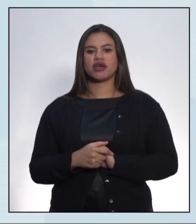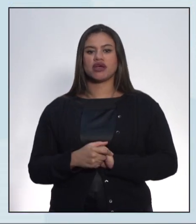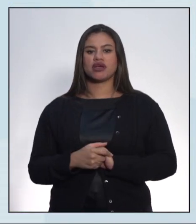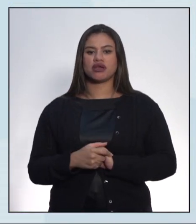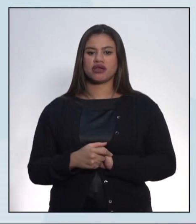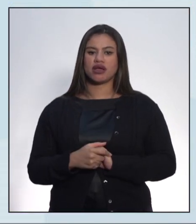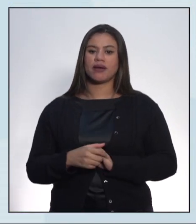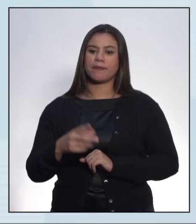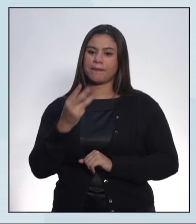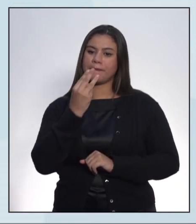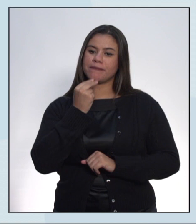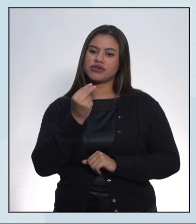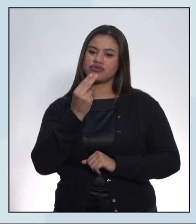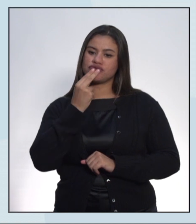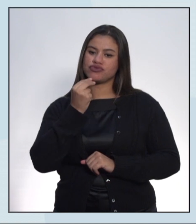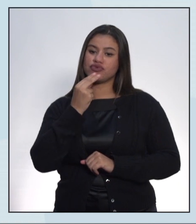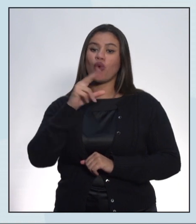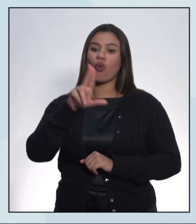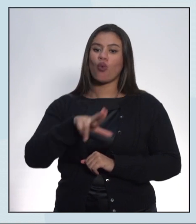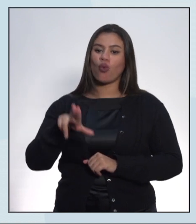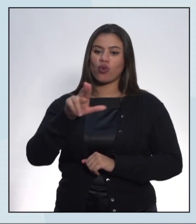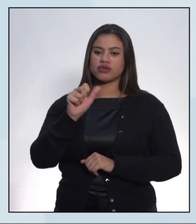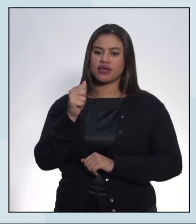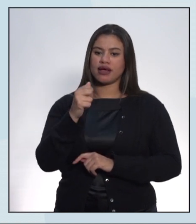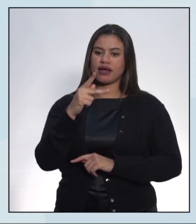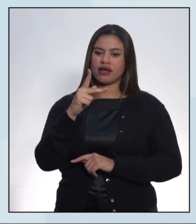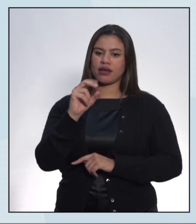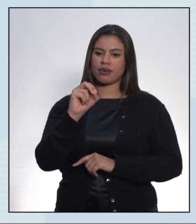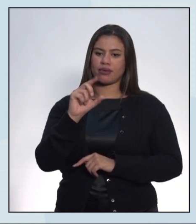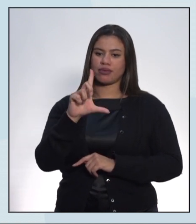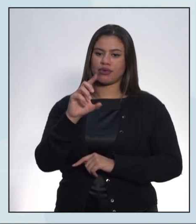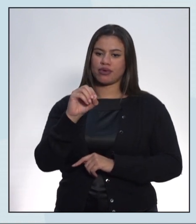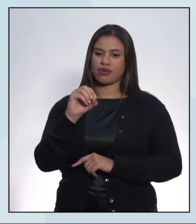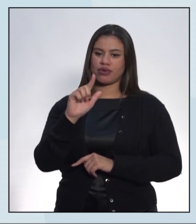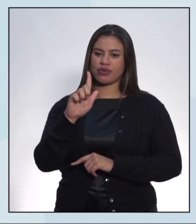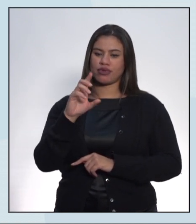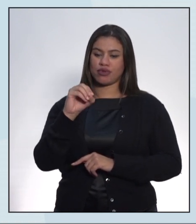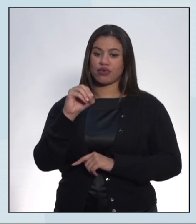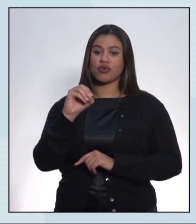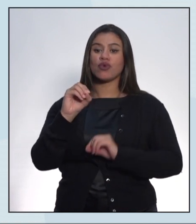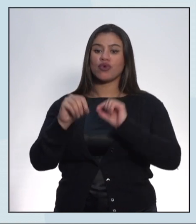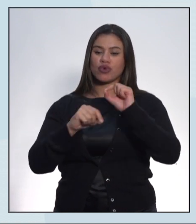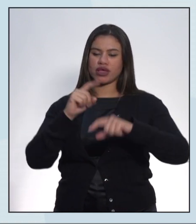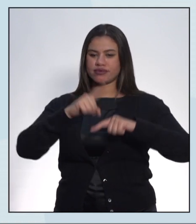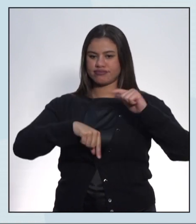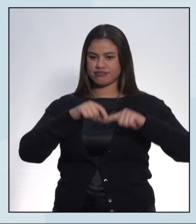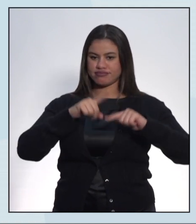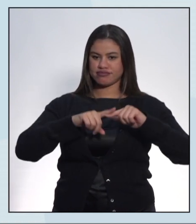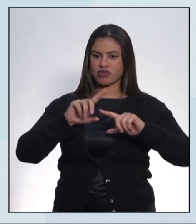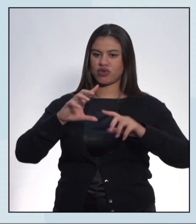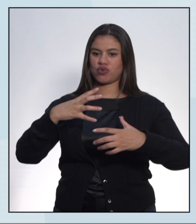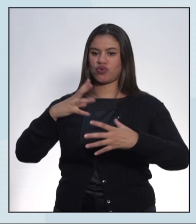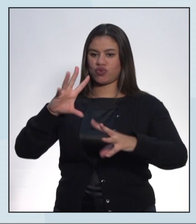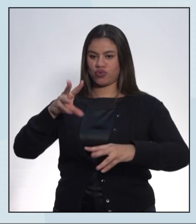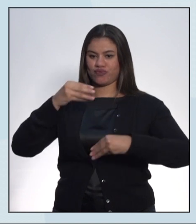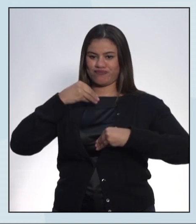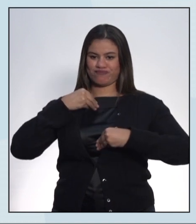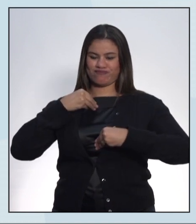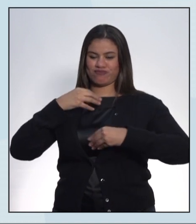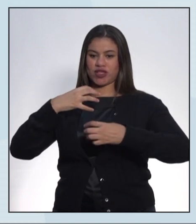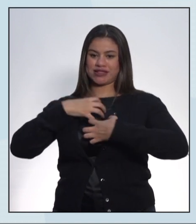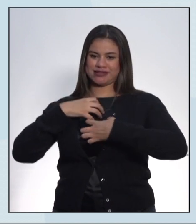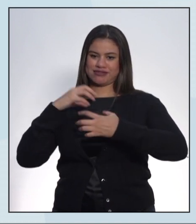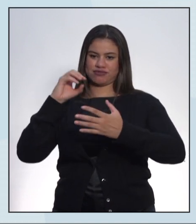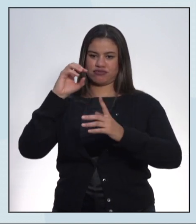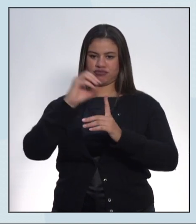da estrutura de um apólogo que envolve a personificação de seres para narrar um conto. Ao final, a narrativa